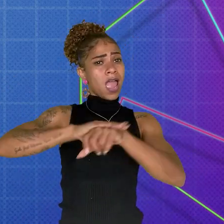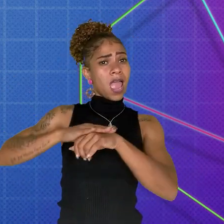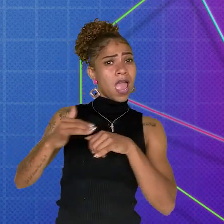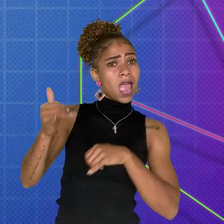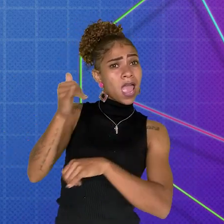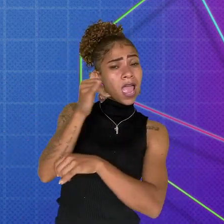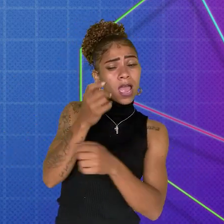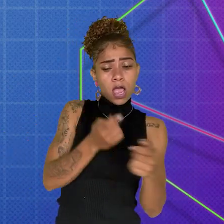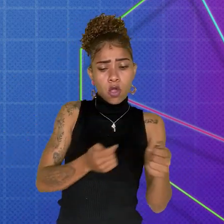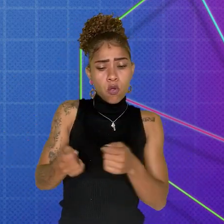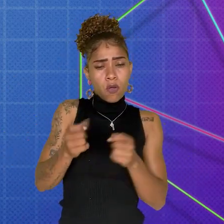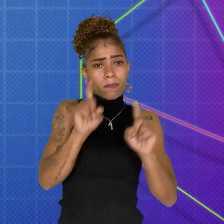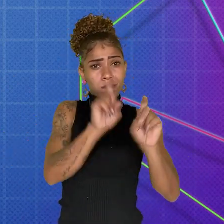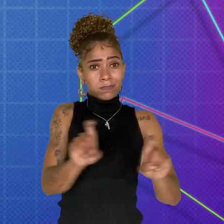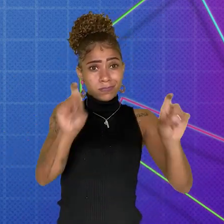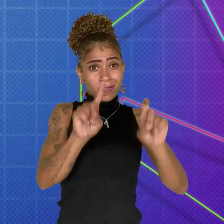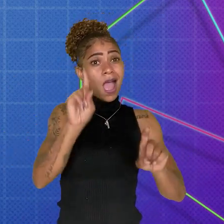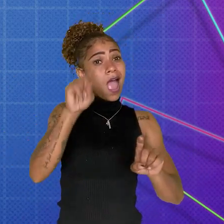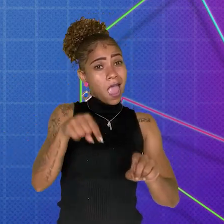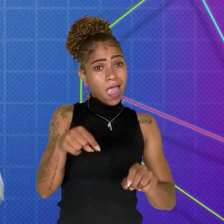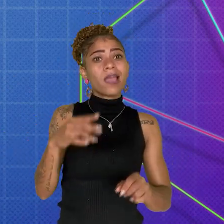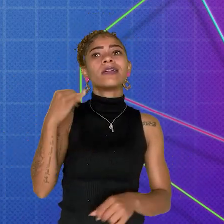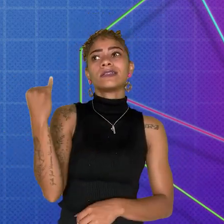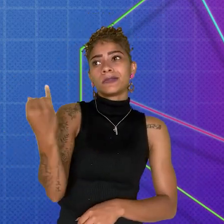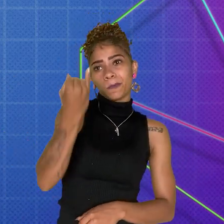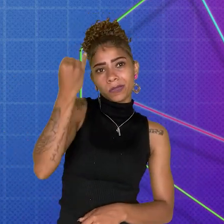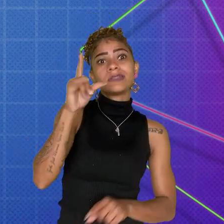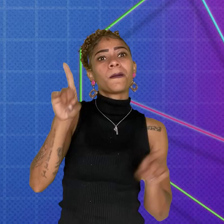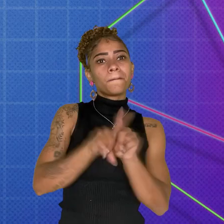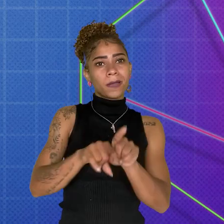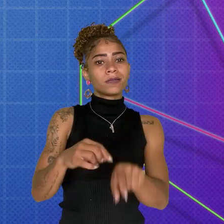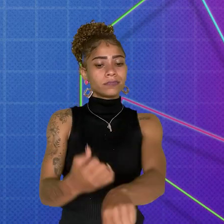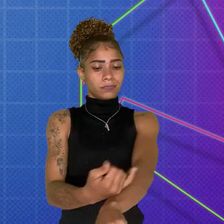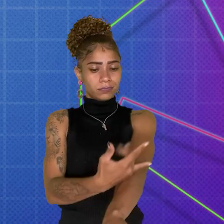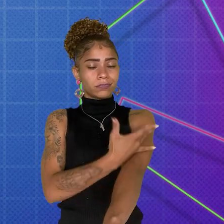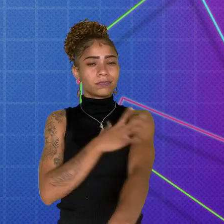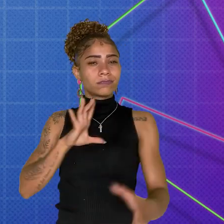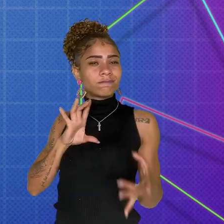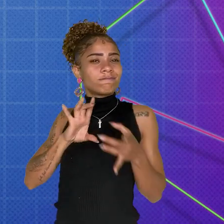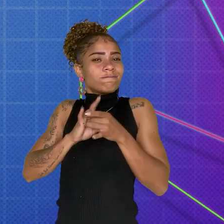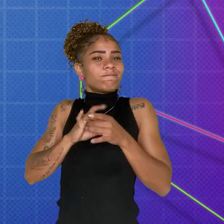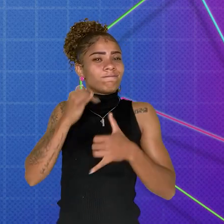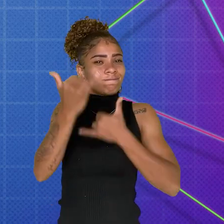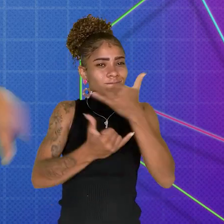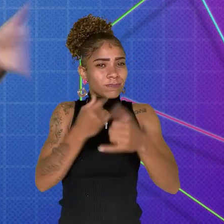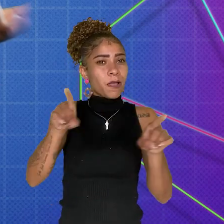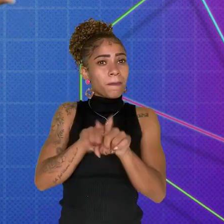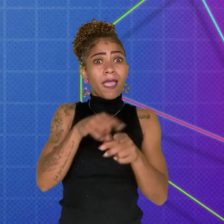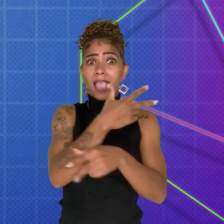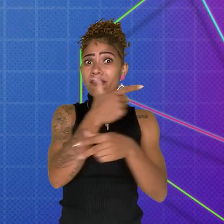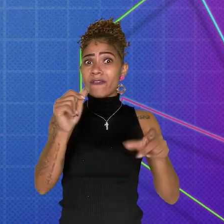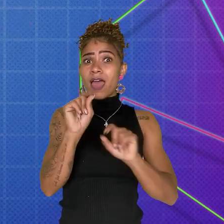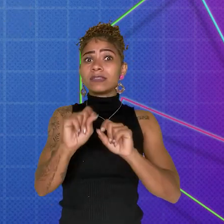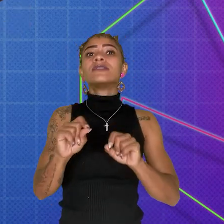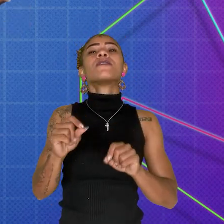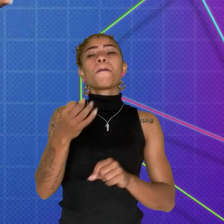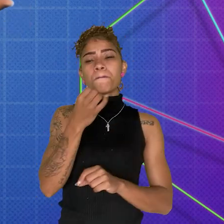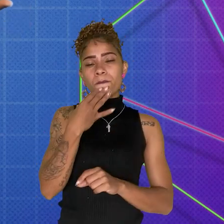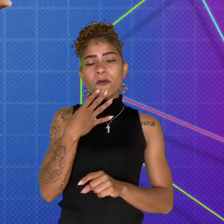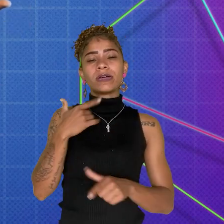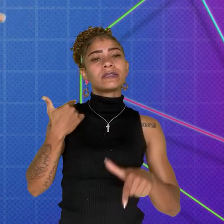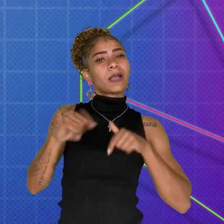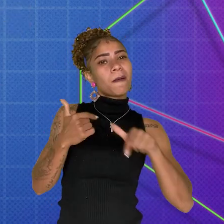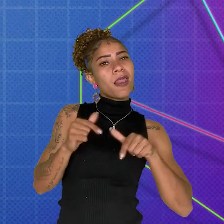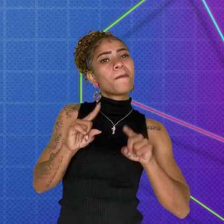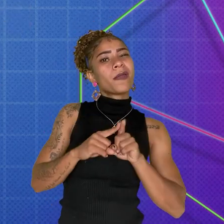de jogos eletrônicos. A música continua a ser uma parte importante e emocionalmente envolvente dos jogos, e muitos compositores talentosos